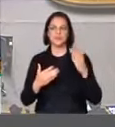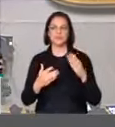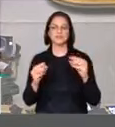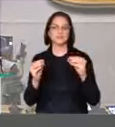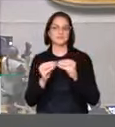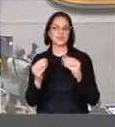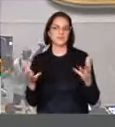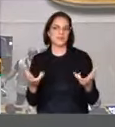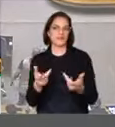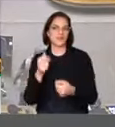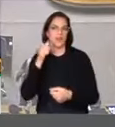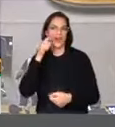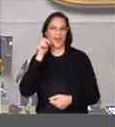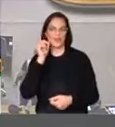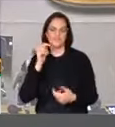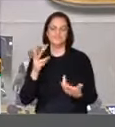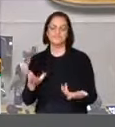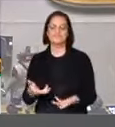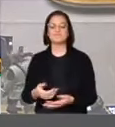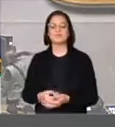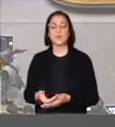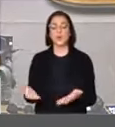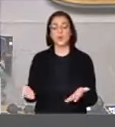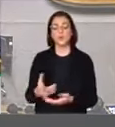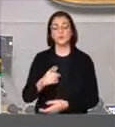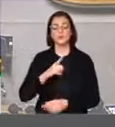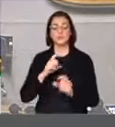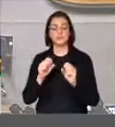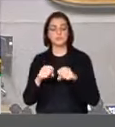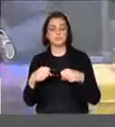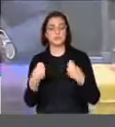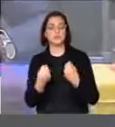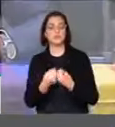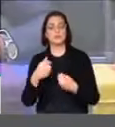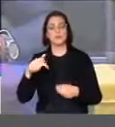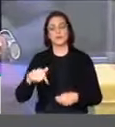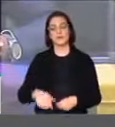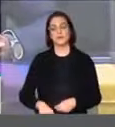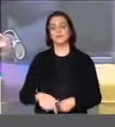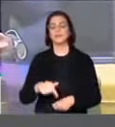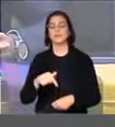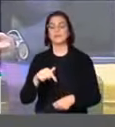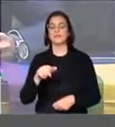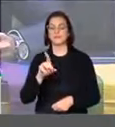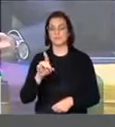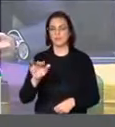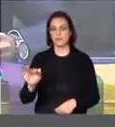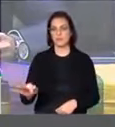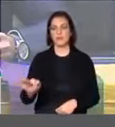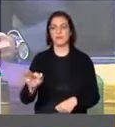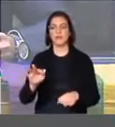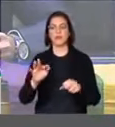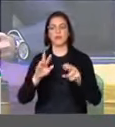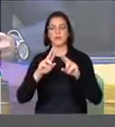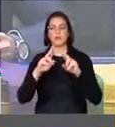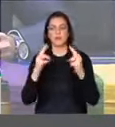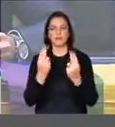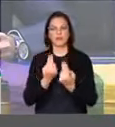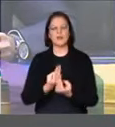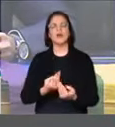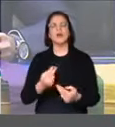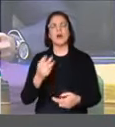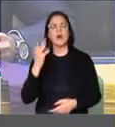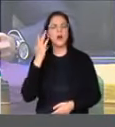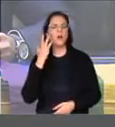Hoje a gente ainda tem um seminário na Câmara do Distrito Federal. E amanhã a gente tem aqui também,